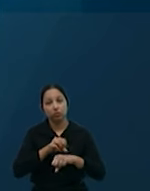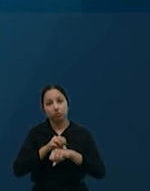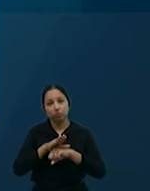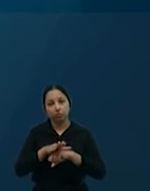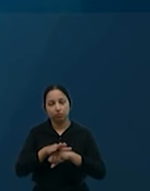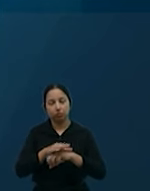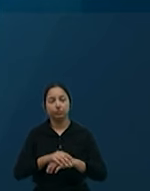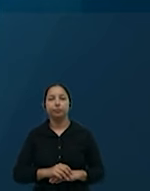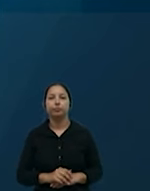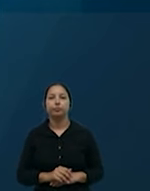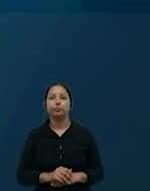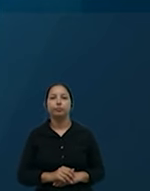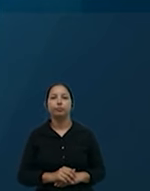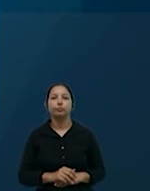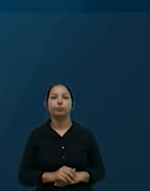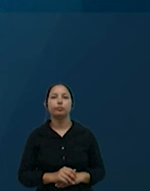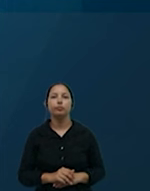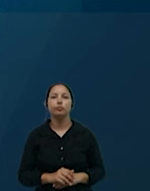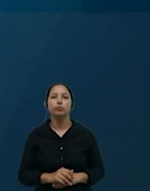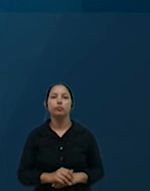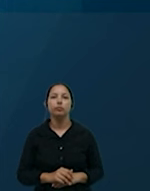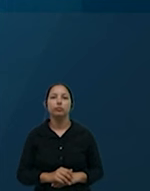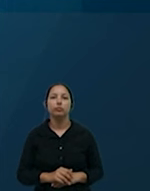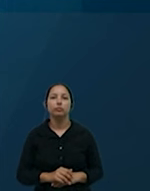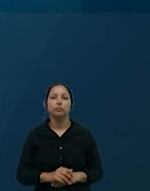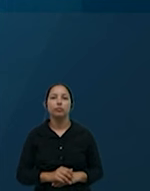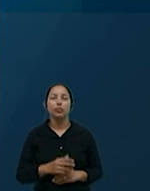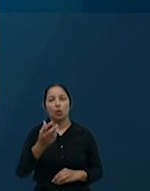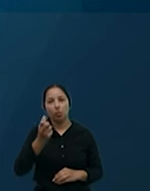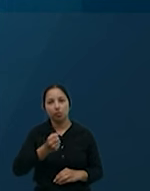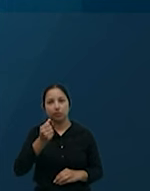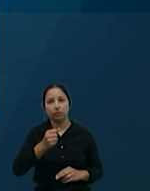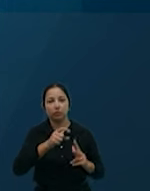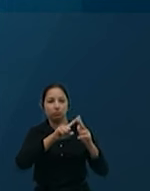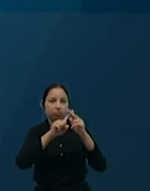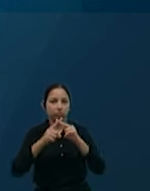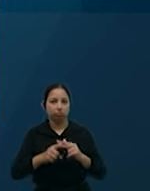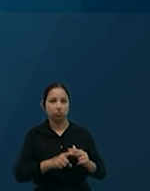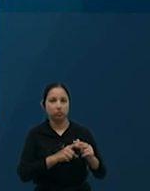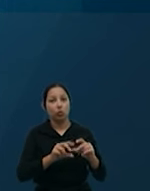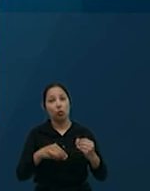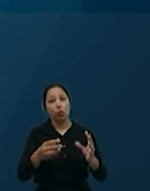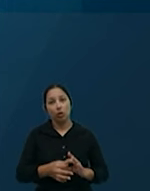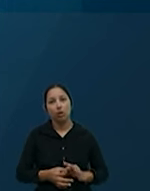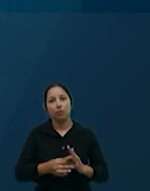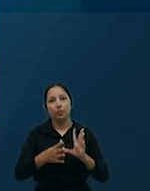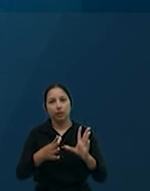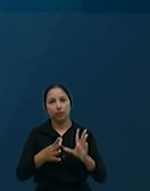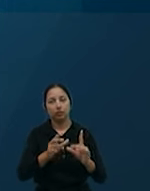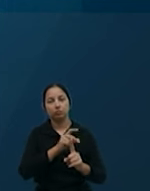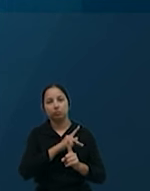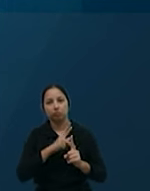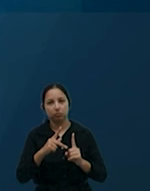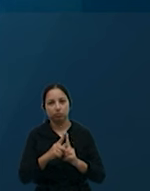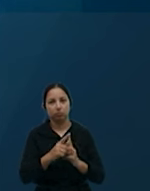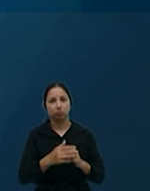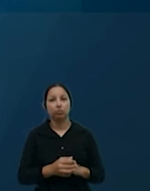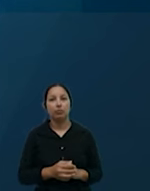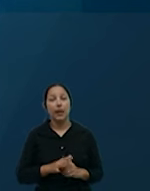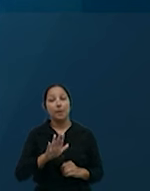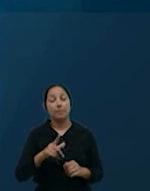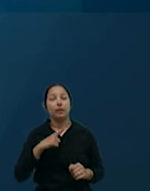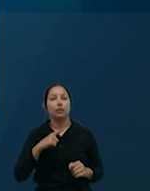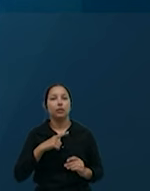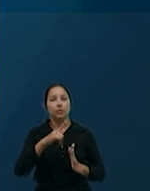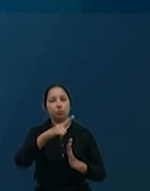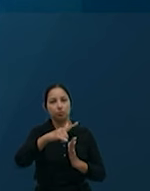A ação de concessão ou de revisão de benefício previdenciário ou assistencial, lastreada em prova documental, não submetida